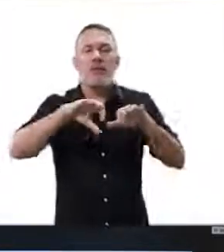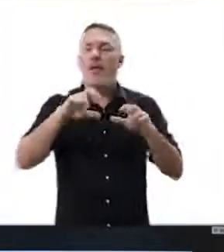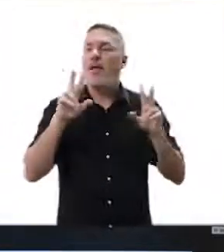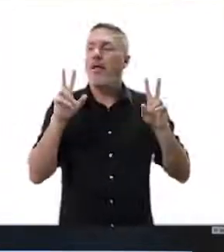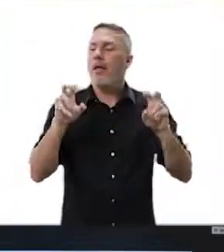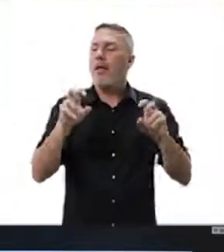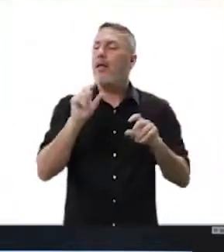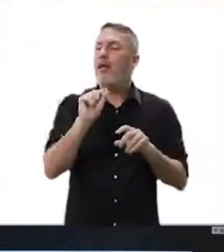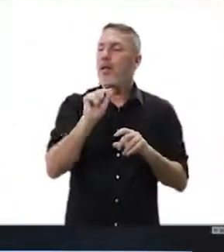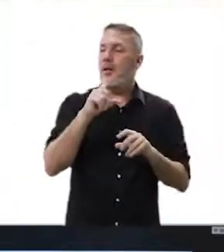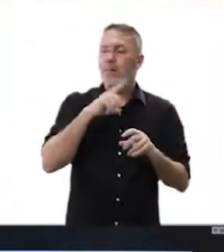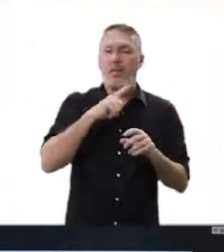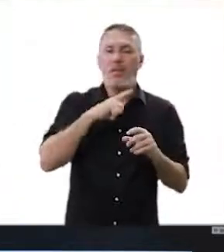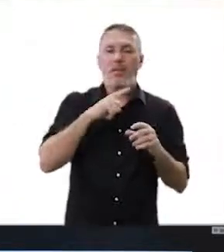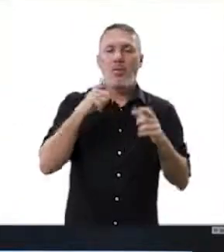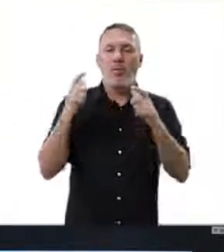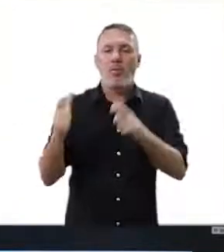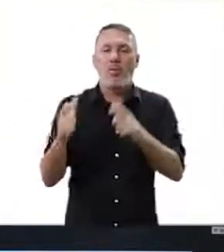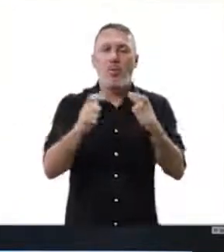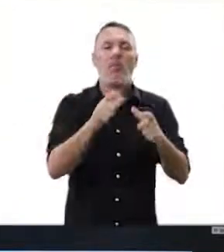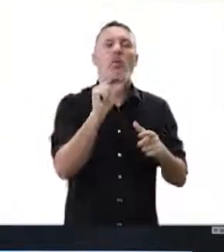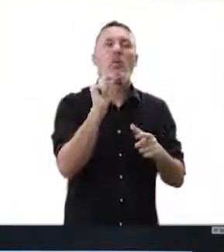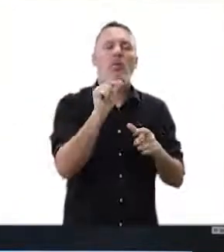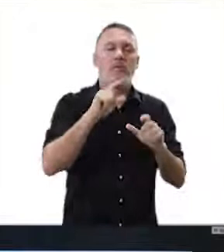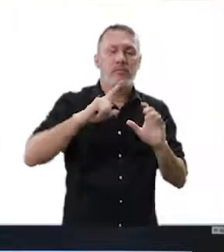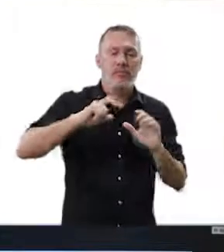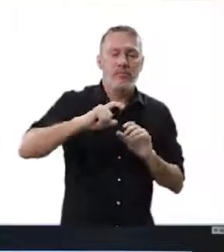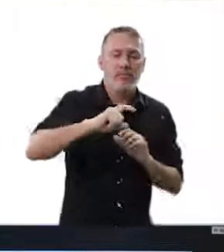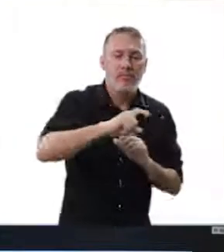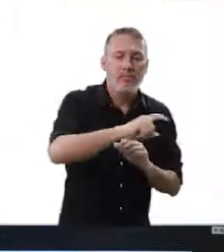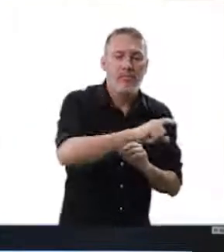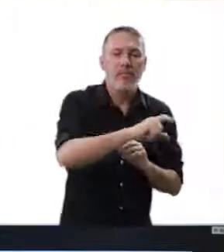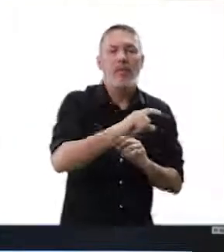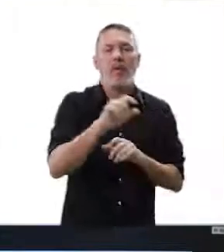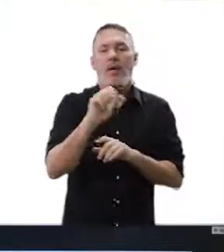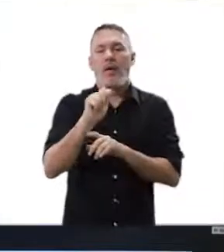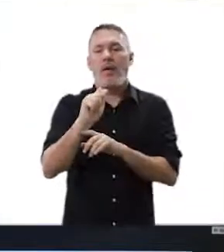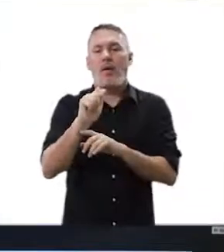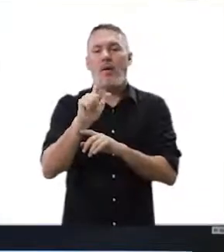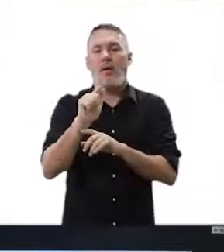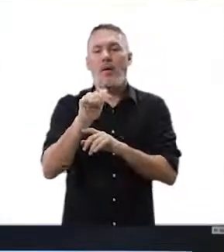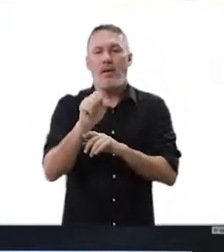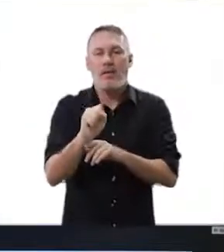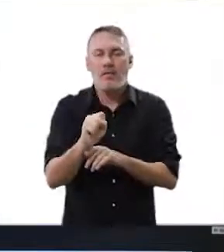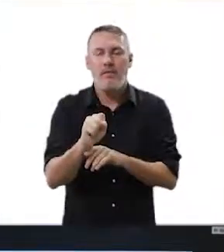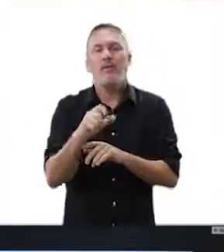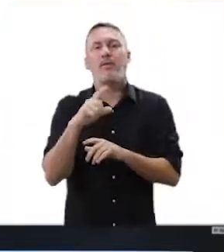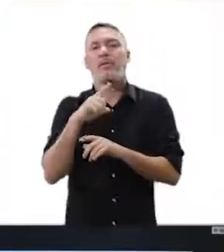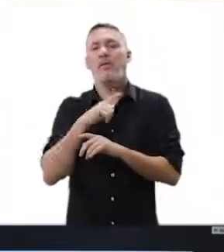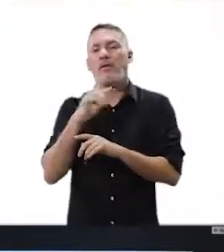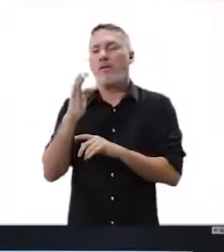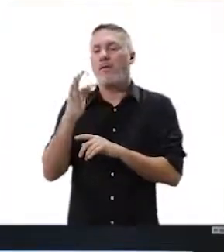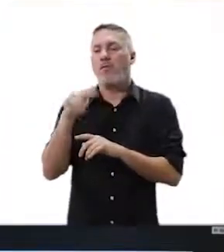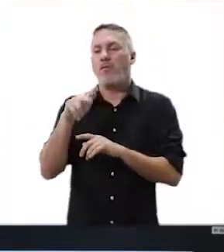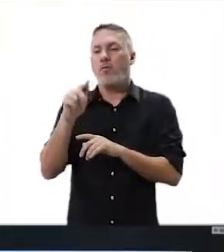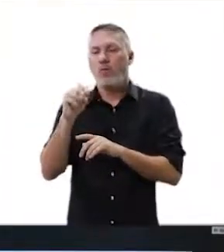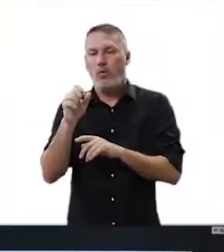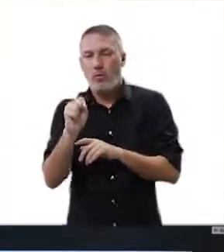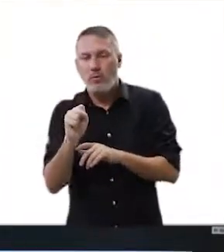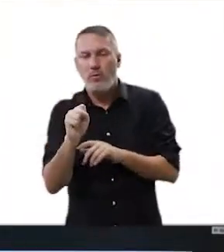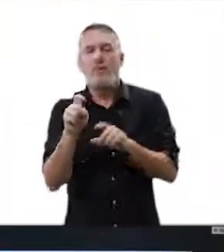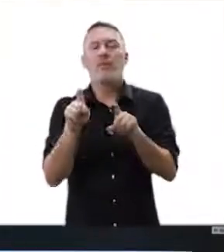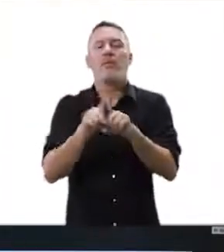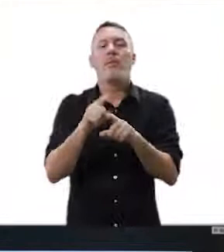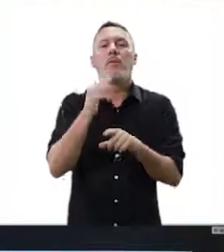bactérias, protozoários e algas, o reino dos fungos, o reino Plantae, que é o das plantas, e o reino Animalia, que é dos